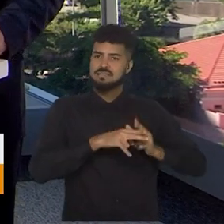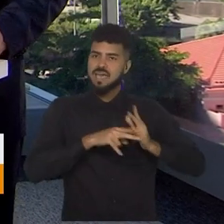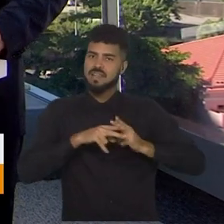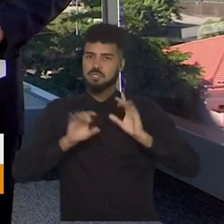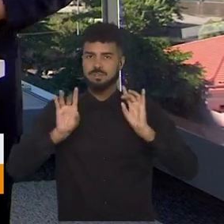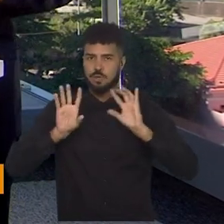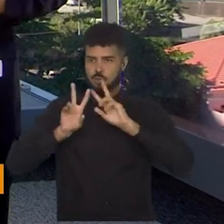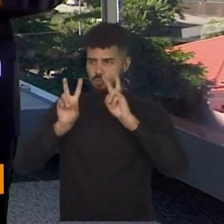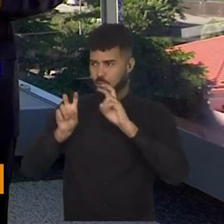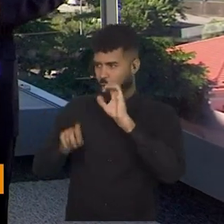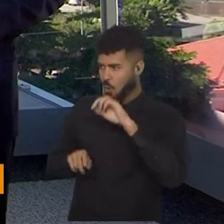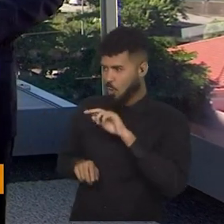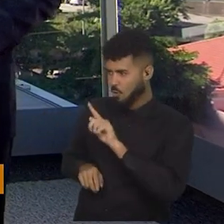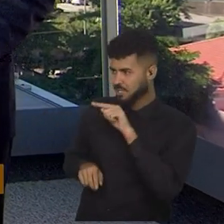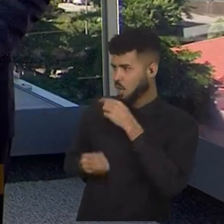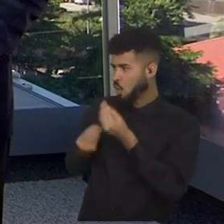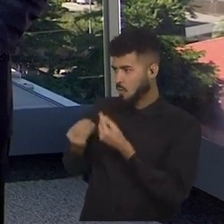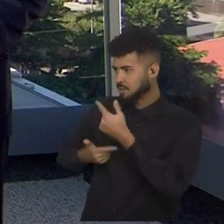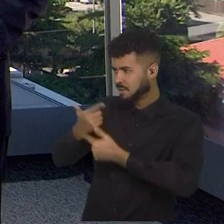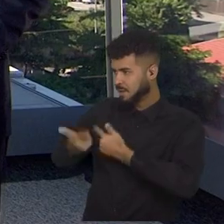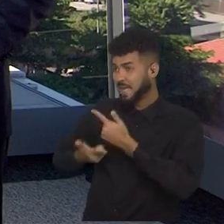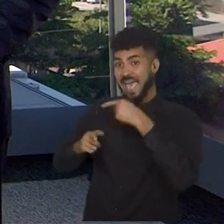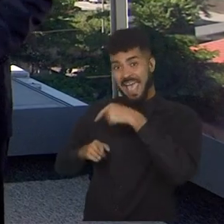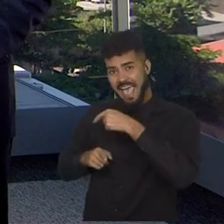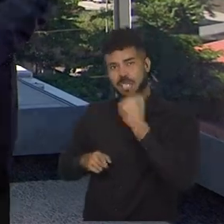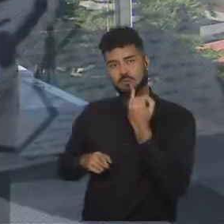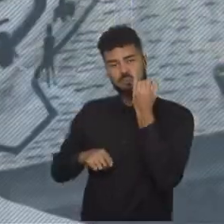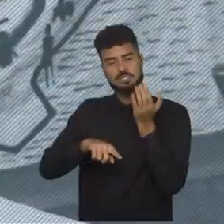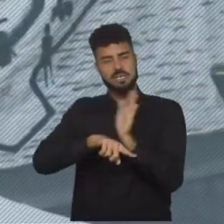ONG e a importância dela para o Brasil.